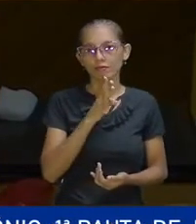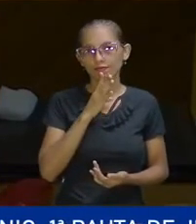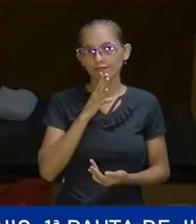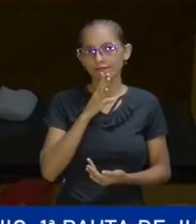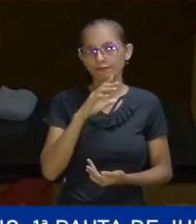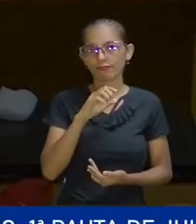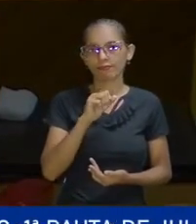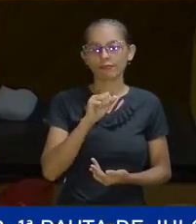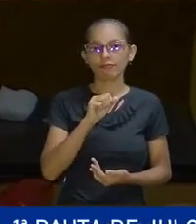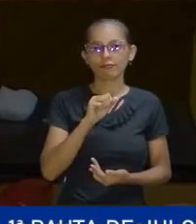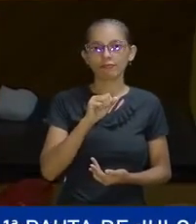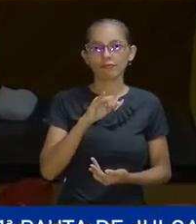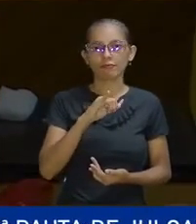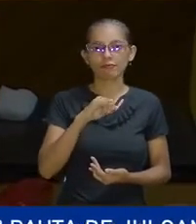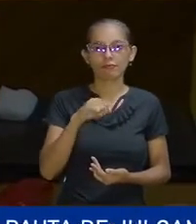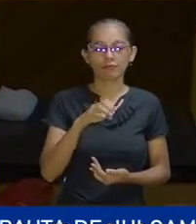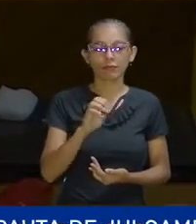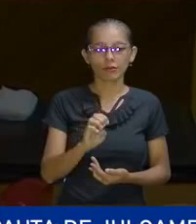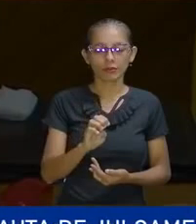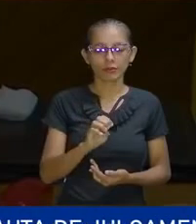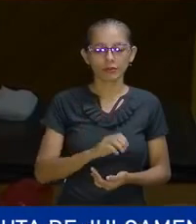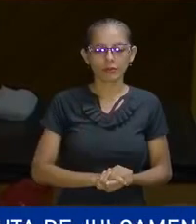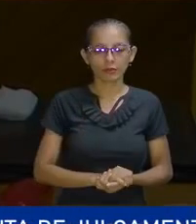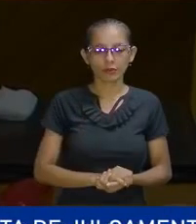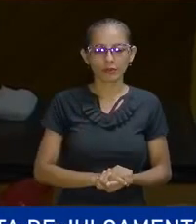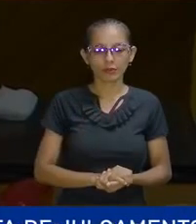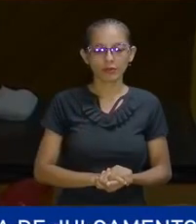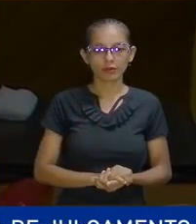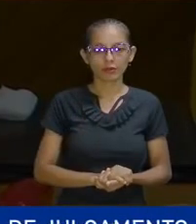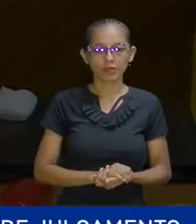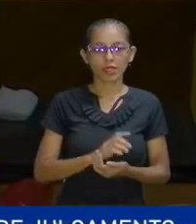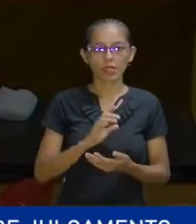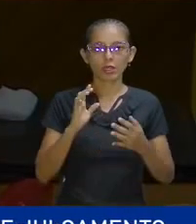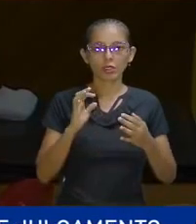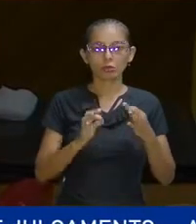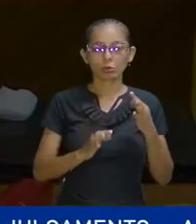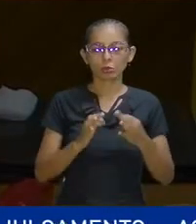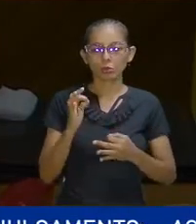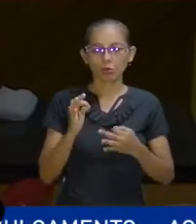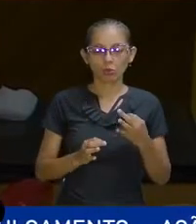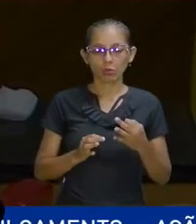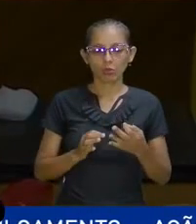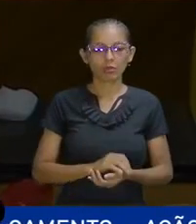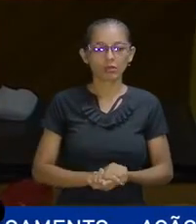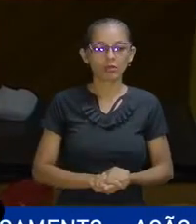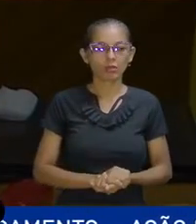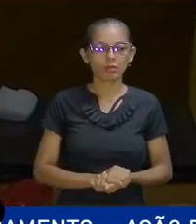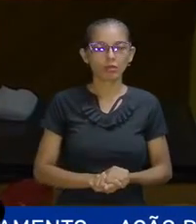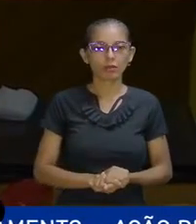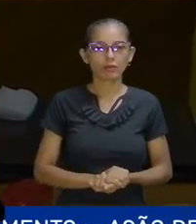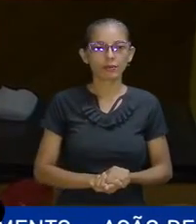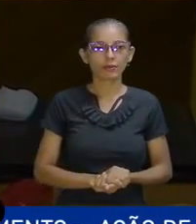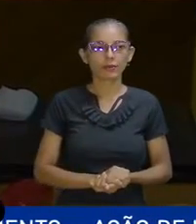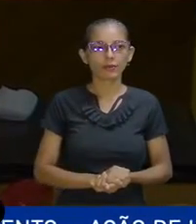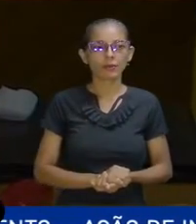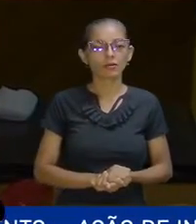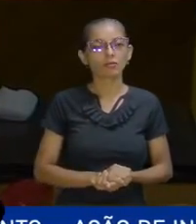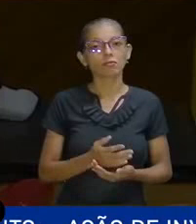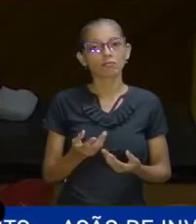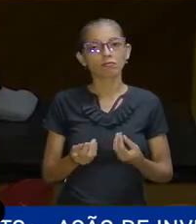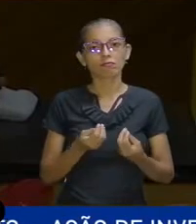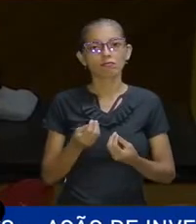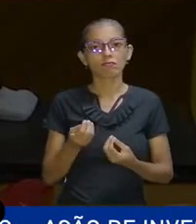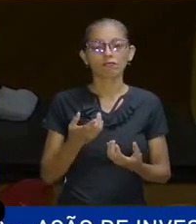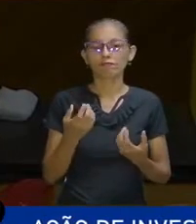desembargador, julgou prejudicada, rejeitou, aliás, a prejudicial de decadência e,